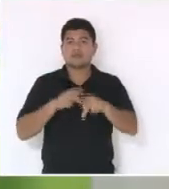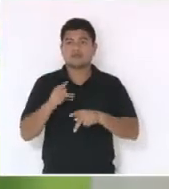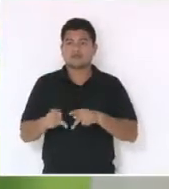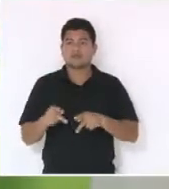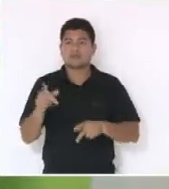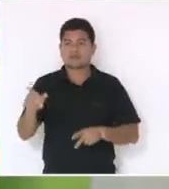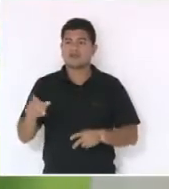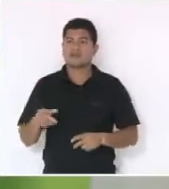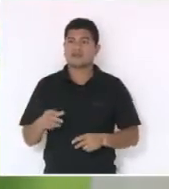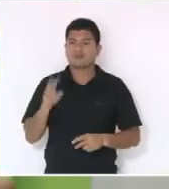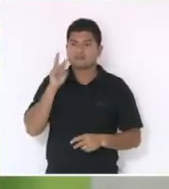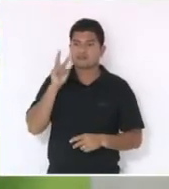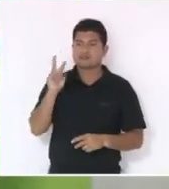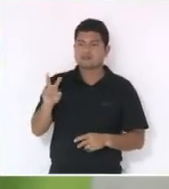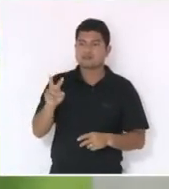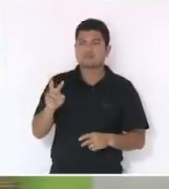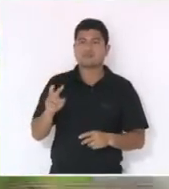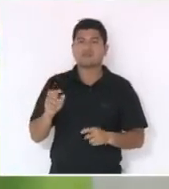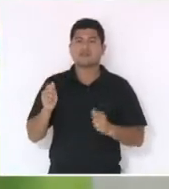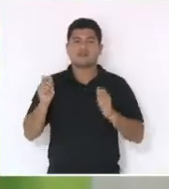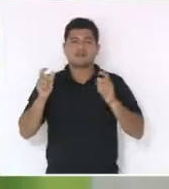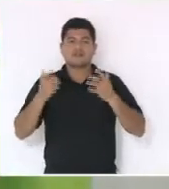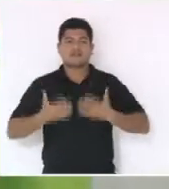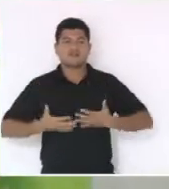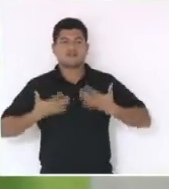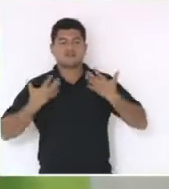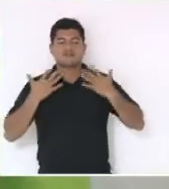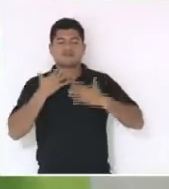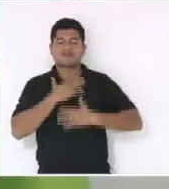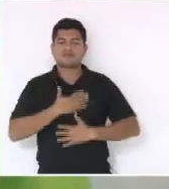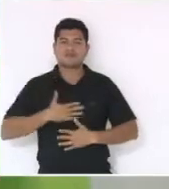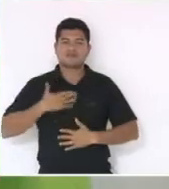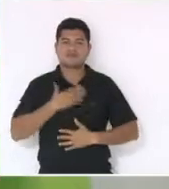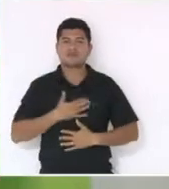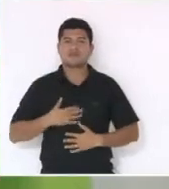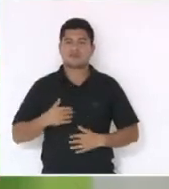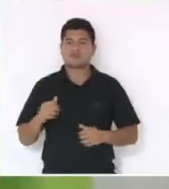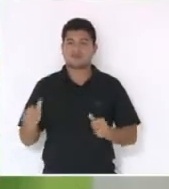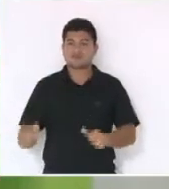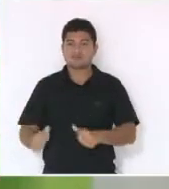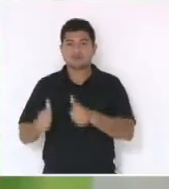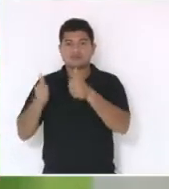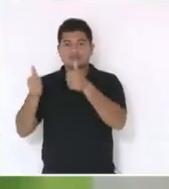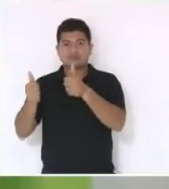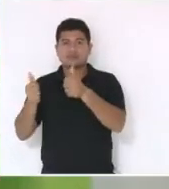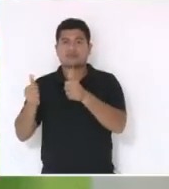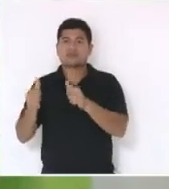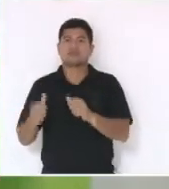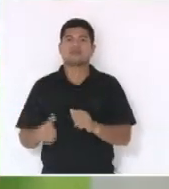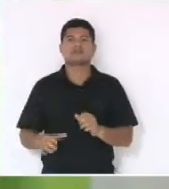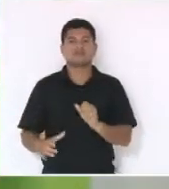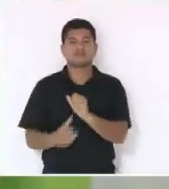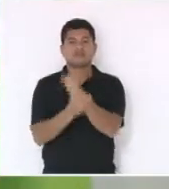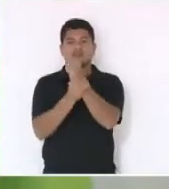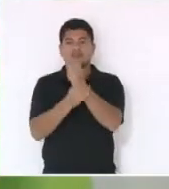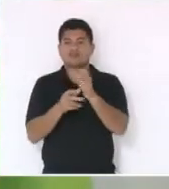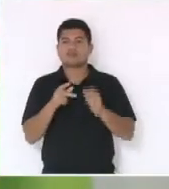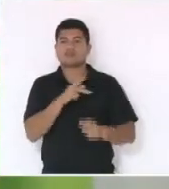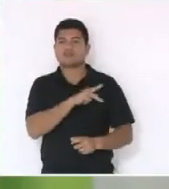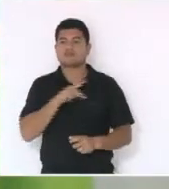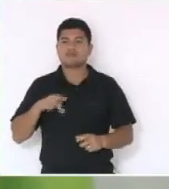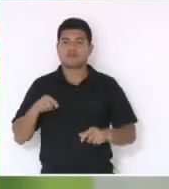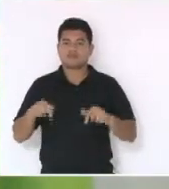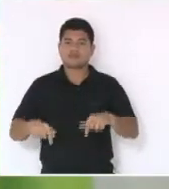sentindo um alívio, uma melhora na questão da segurança pública em Santa